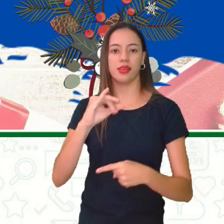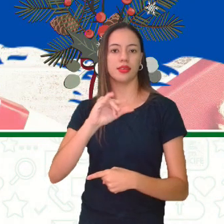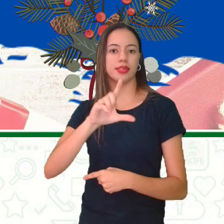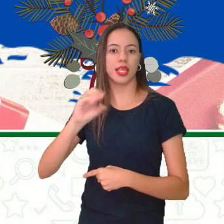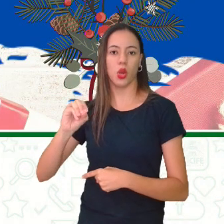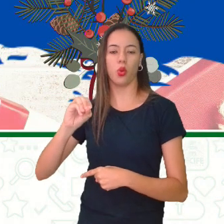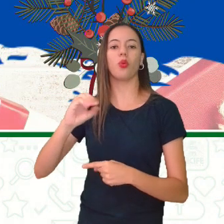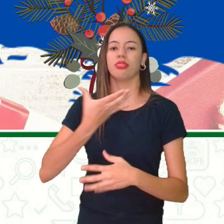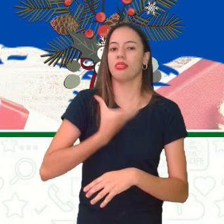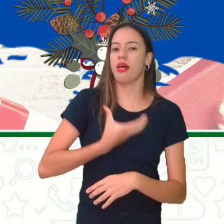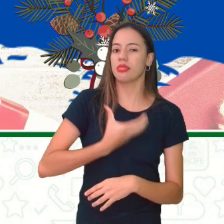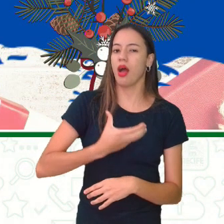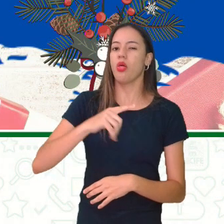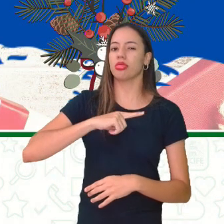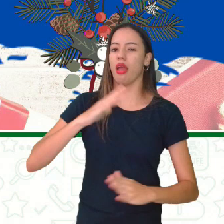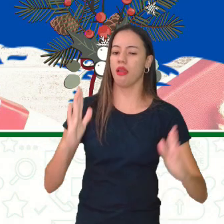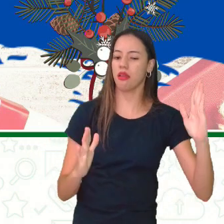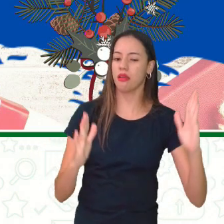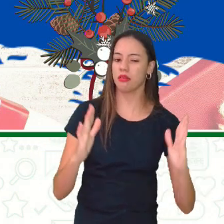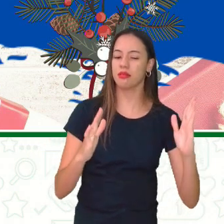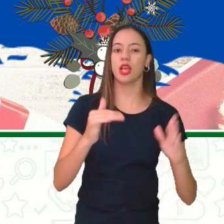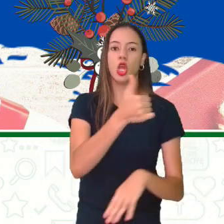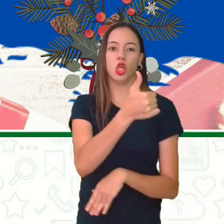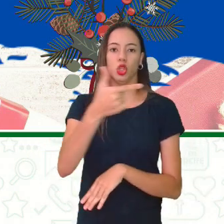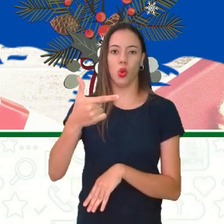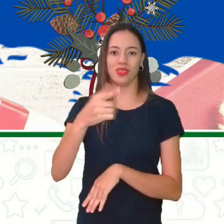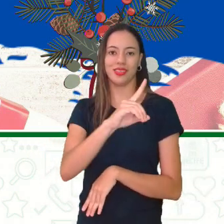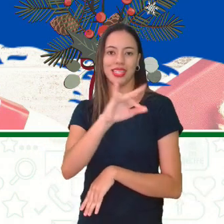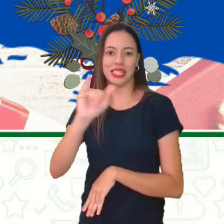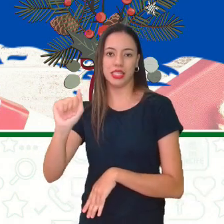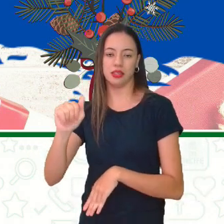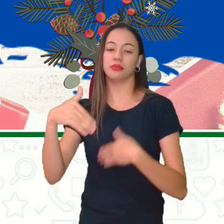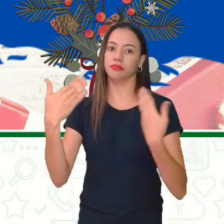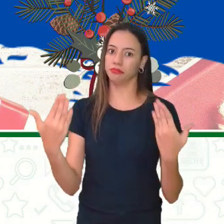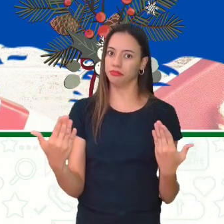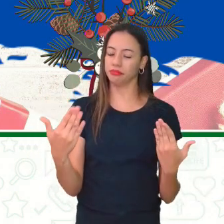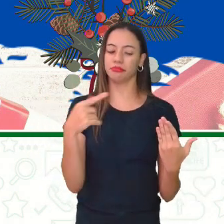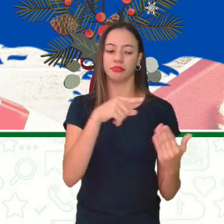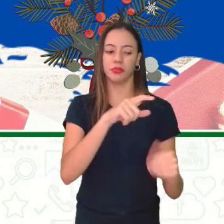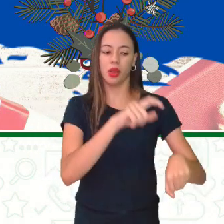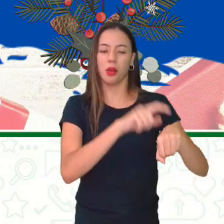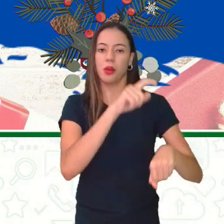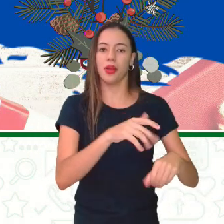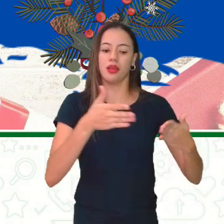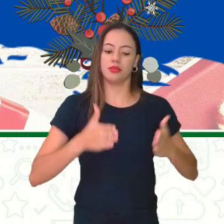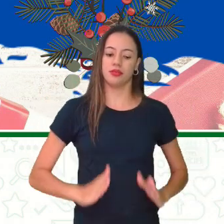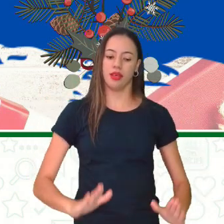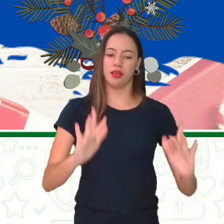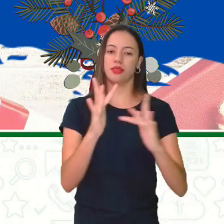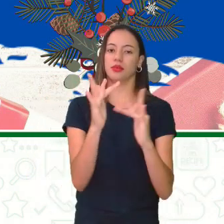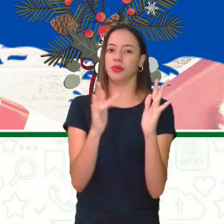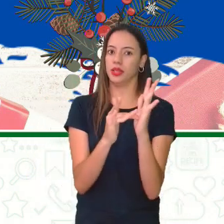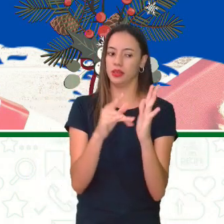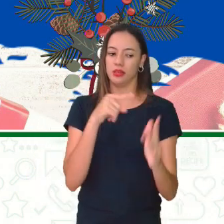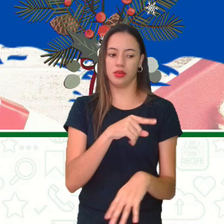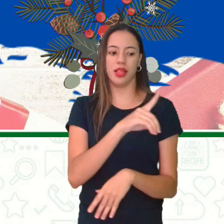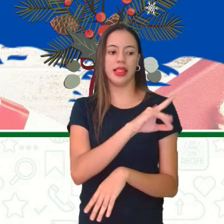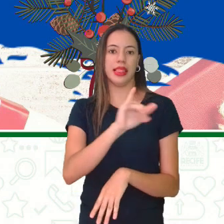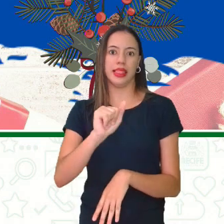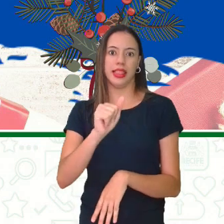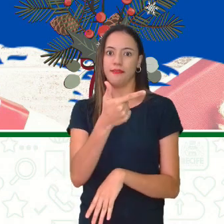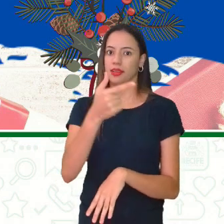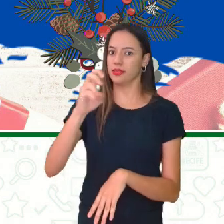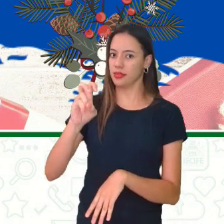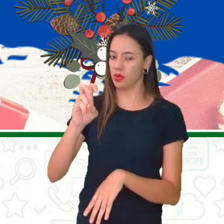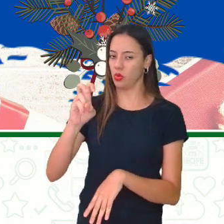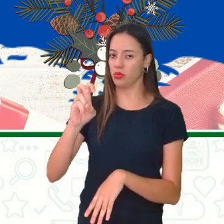12 dias. Então a gente tem do nascimento de Jesus, né, que se convencionou aí como o dia 25,